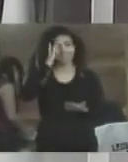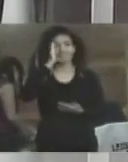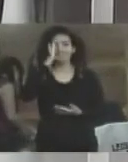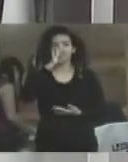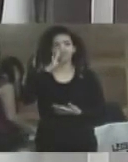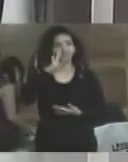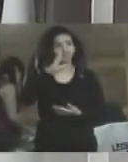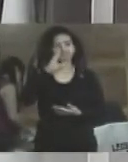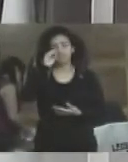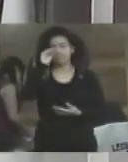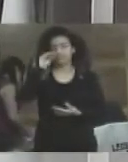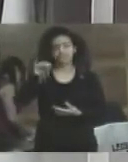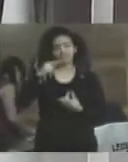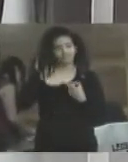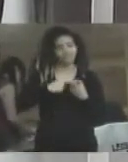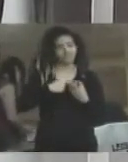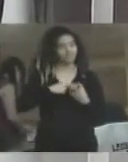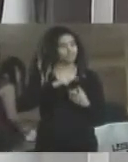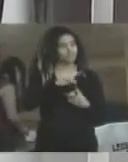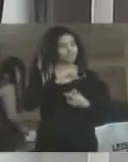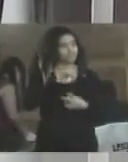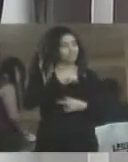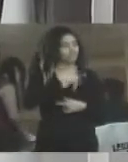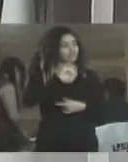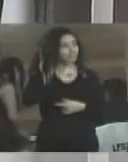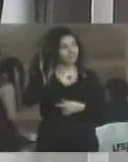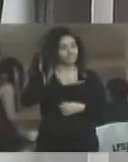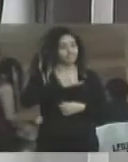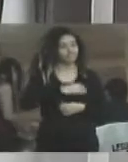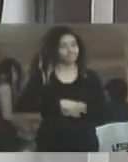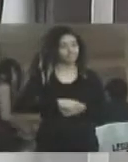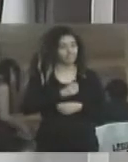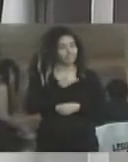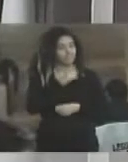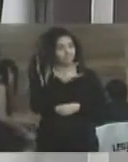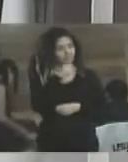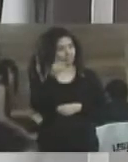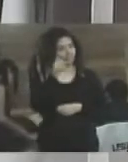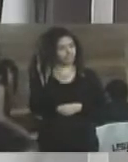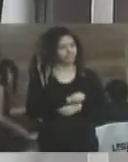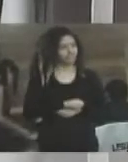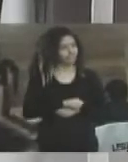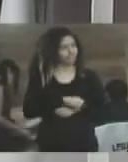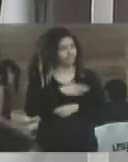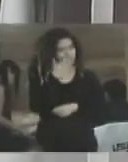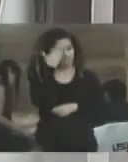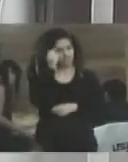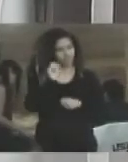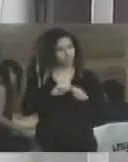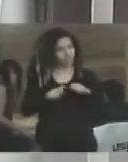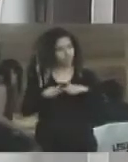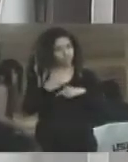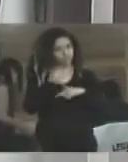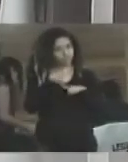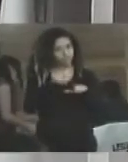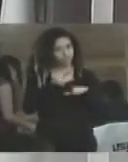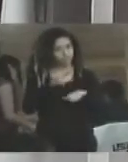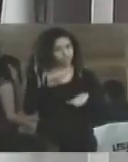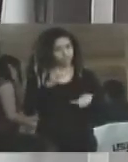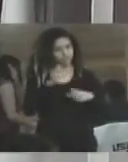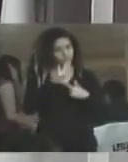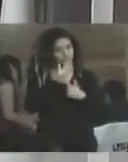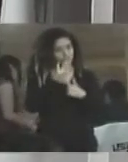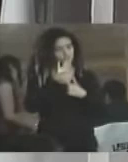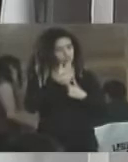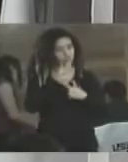não desista, porque você vai ter a tua oportunidade. Se você for competente no que faz, vai conseguir mostrar que você veio